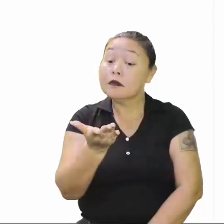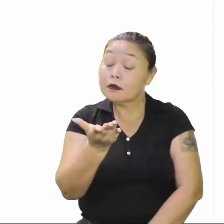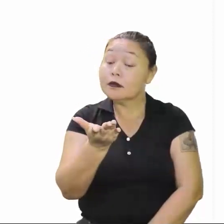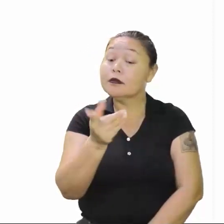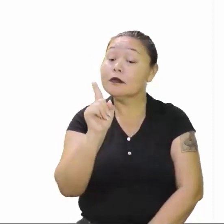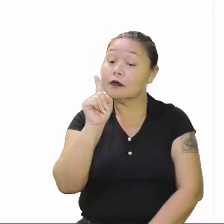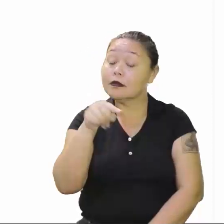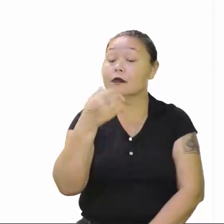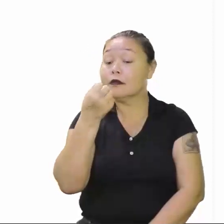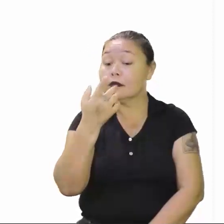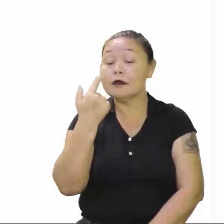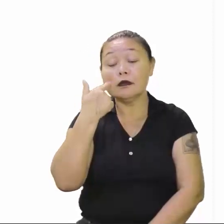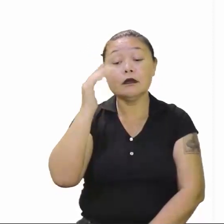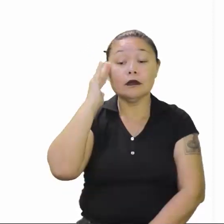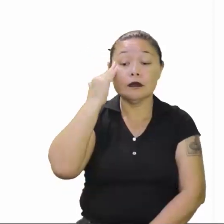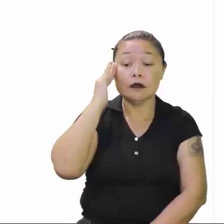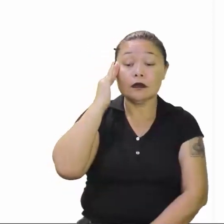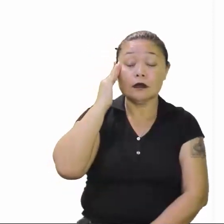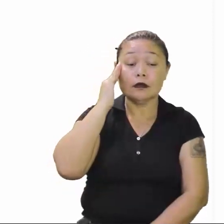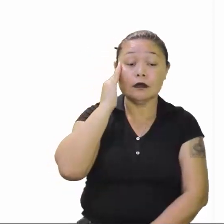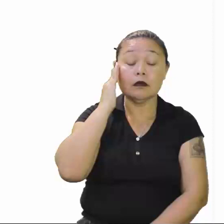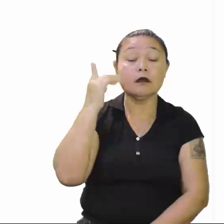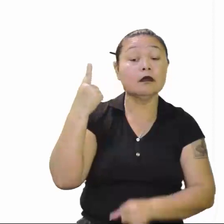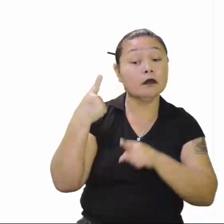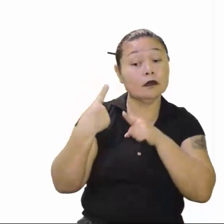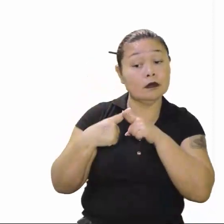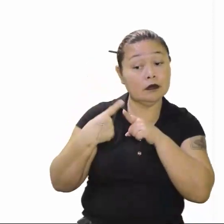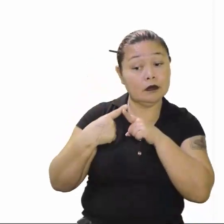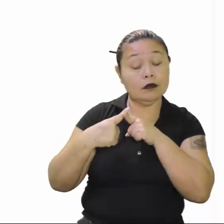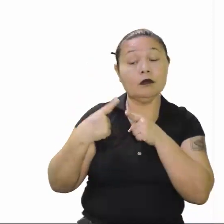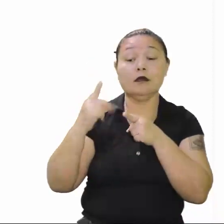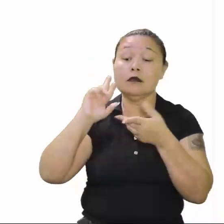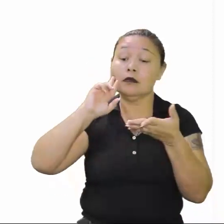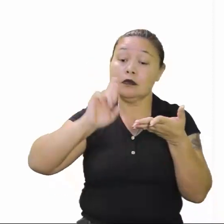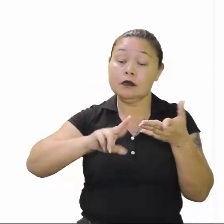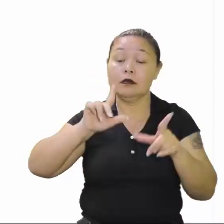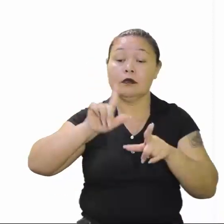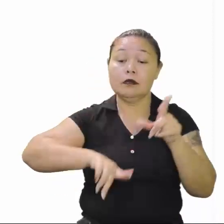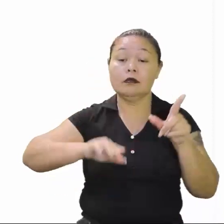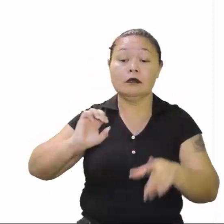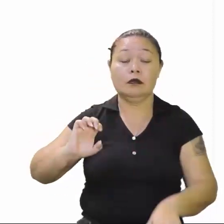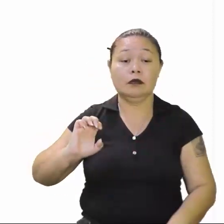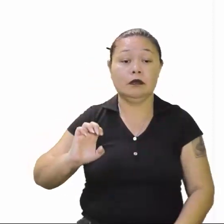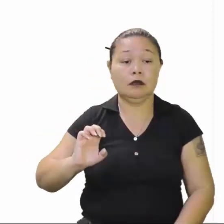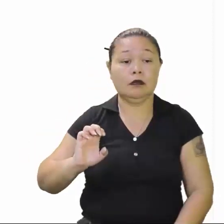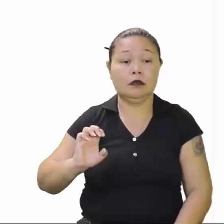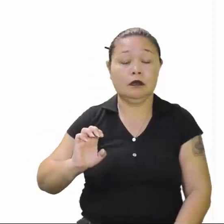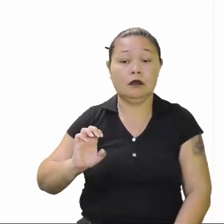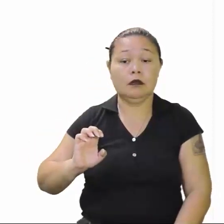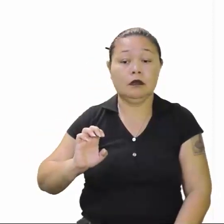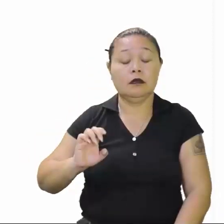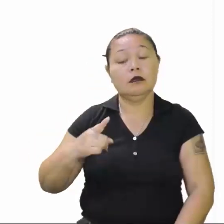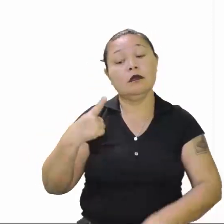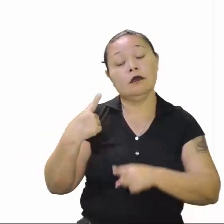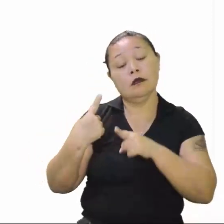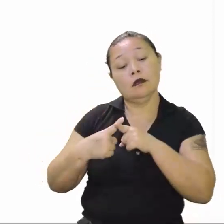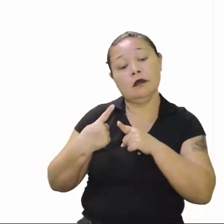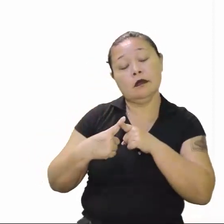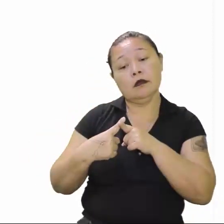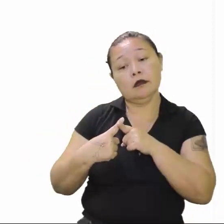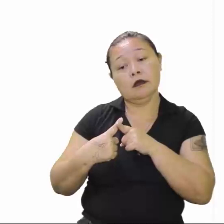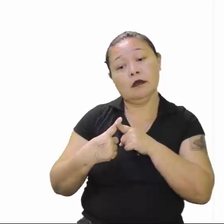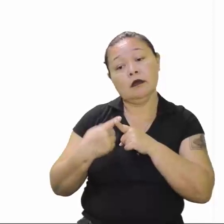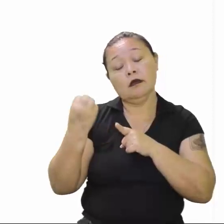muito bom que você entendesse por que a resposta é a letra E. Por que